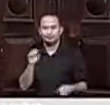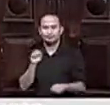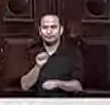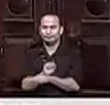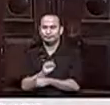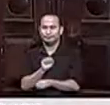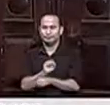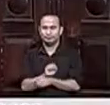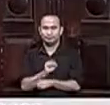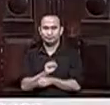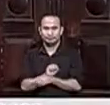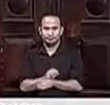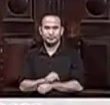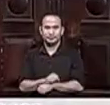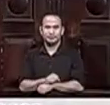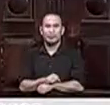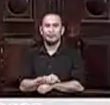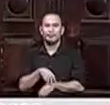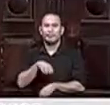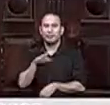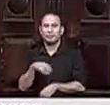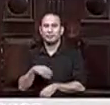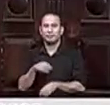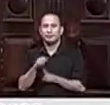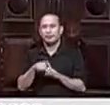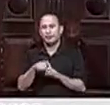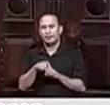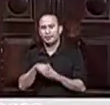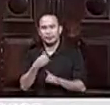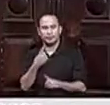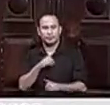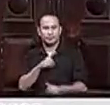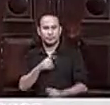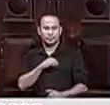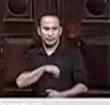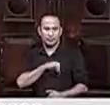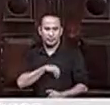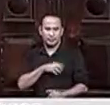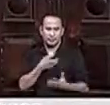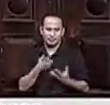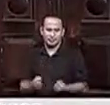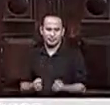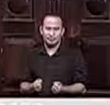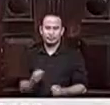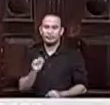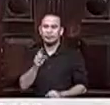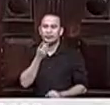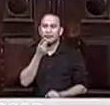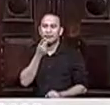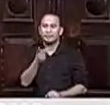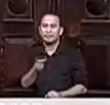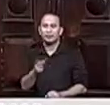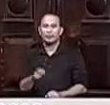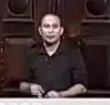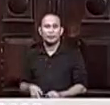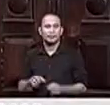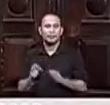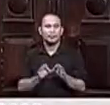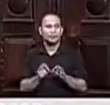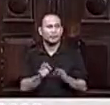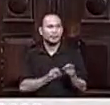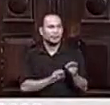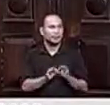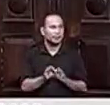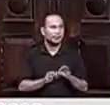estão 2, 3 meses sem receber 13º. E o que a gente tem que falar? A gente depara com o movimento